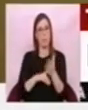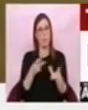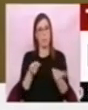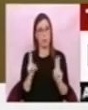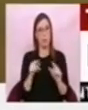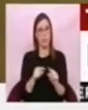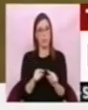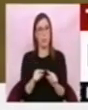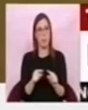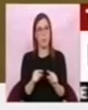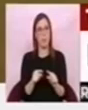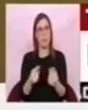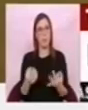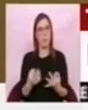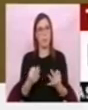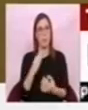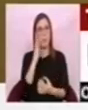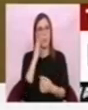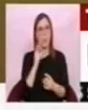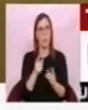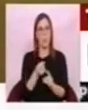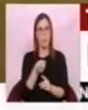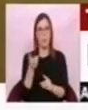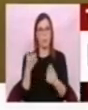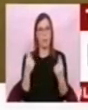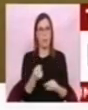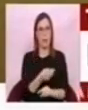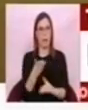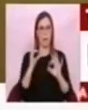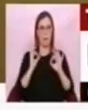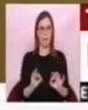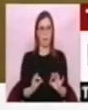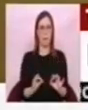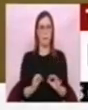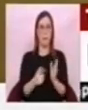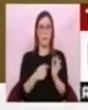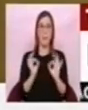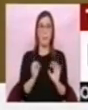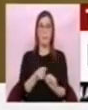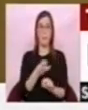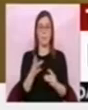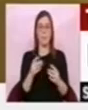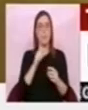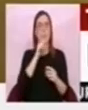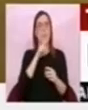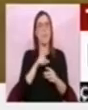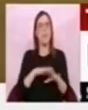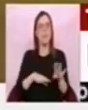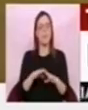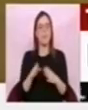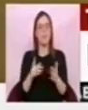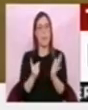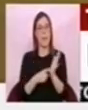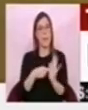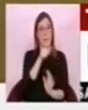disponíveis, estão no número necessário no número necessário para poder fazer face